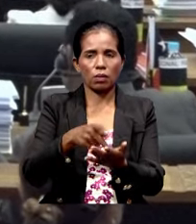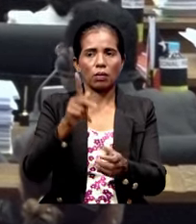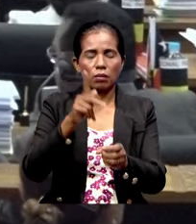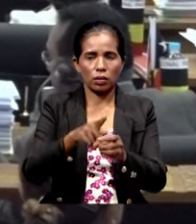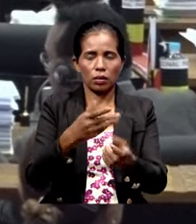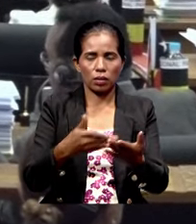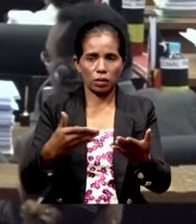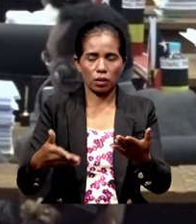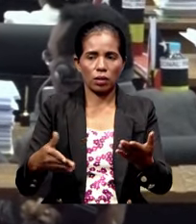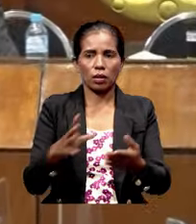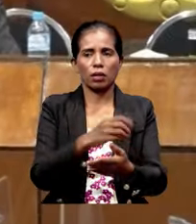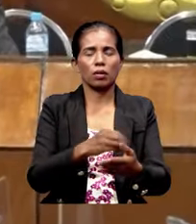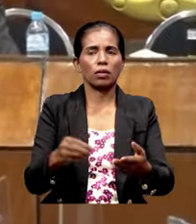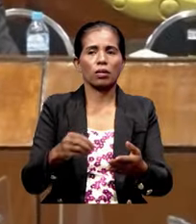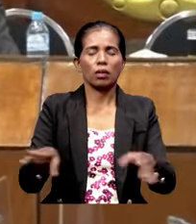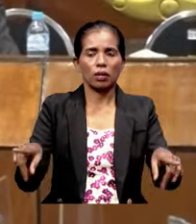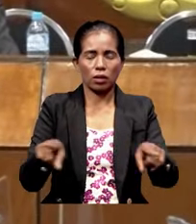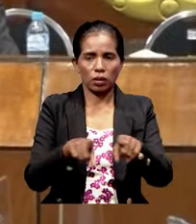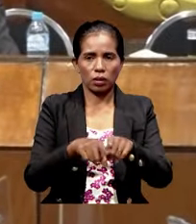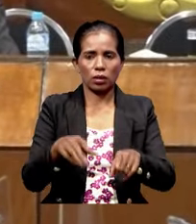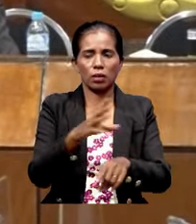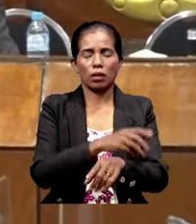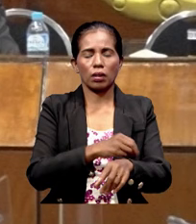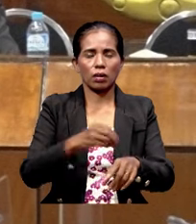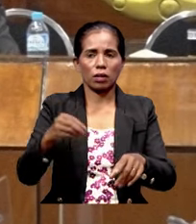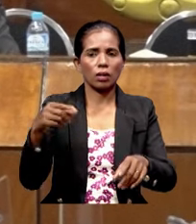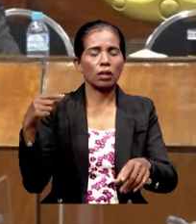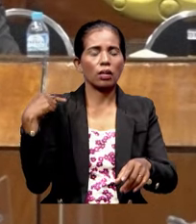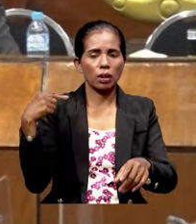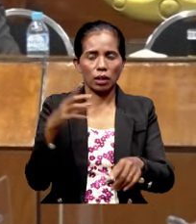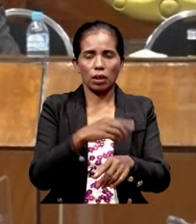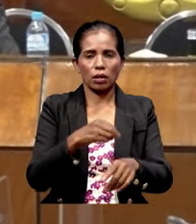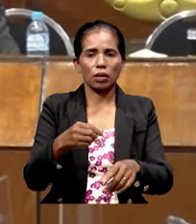material escritório, produtos químicos, ansa, gás para prisão cira,